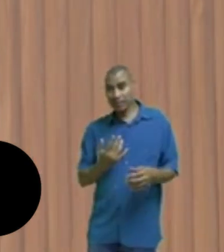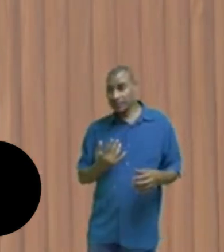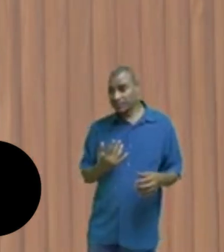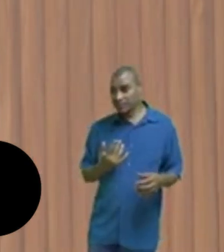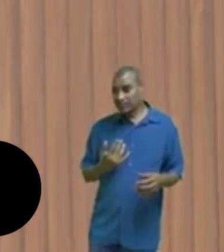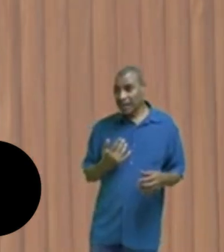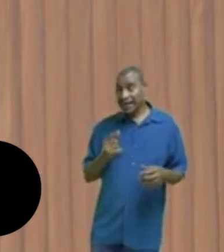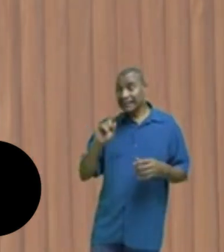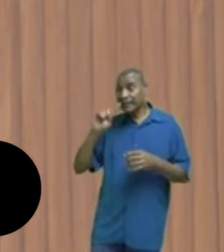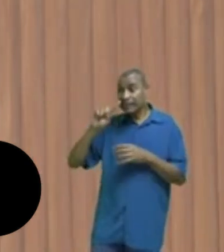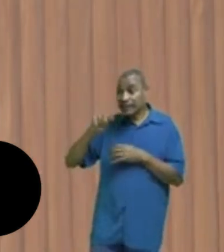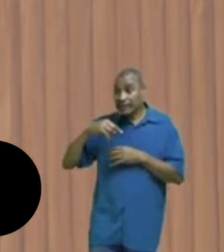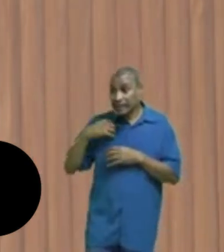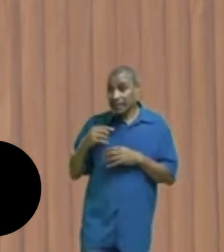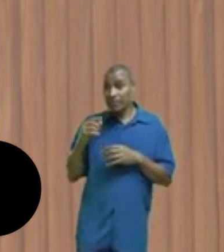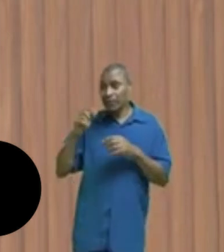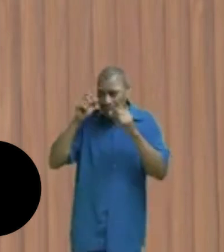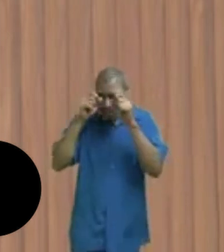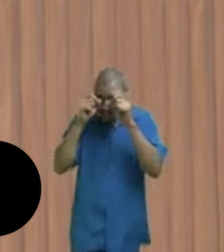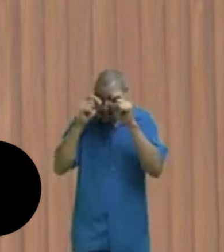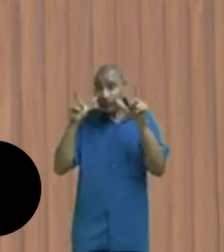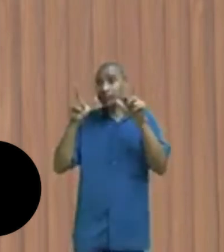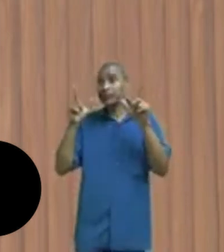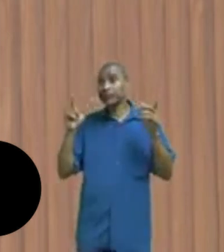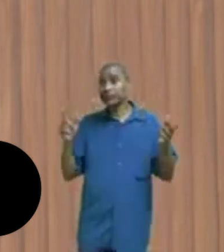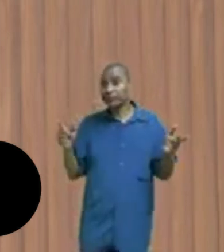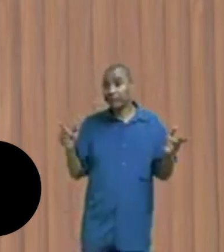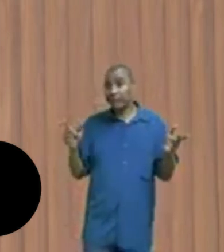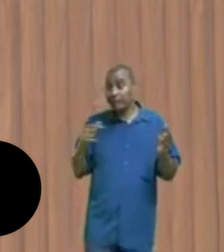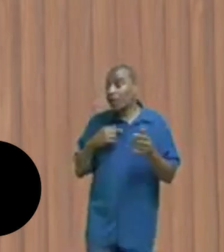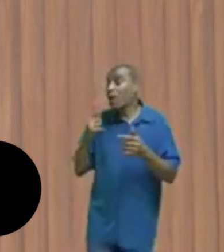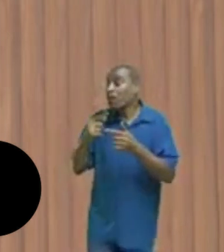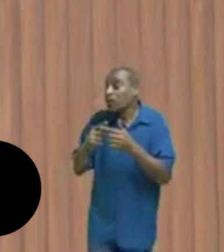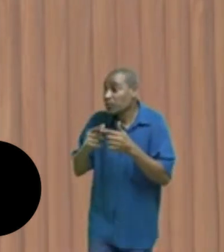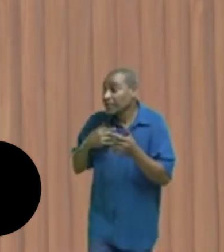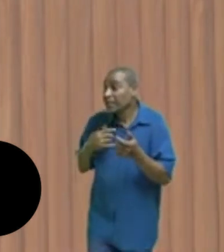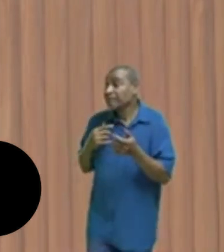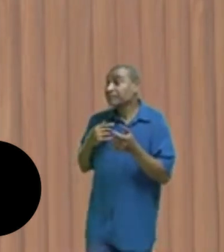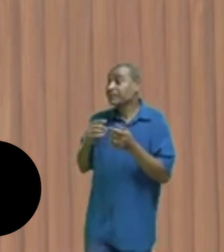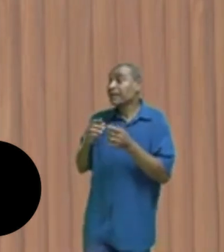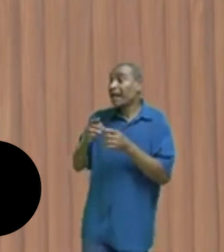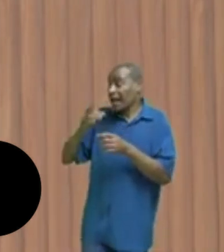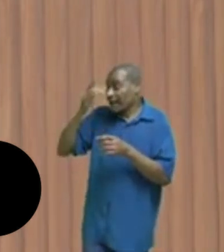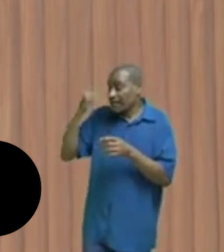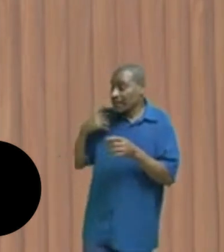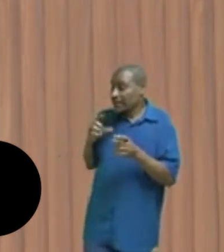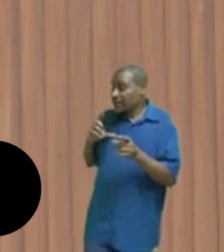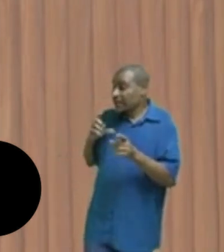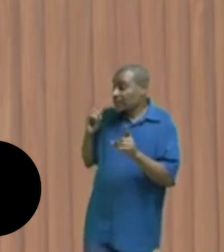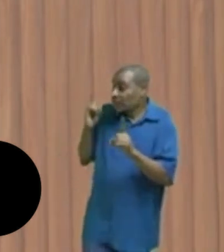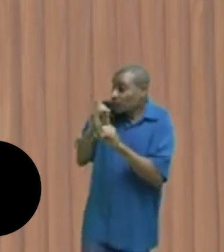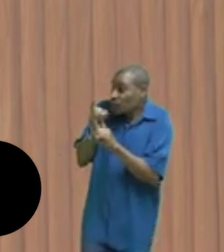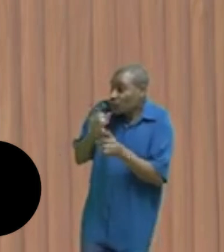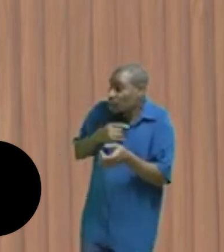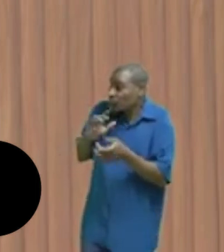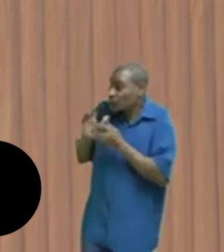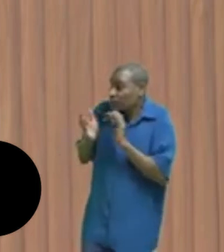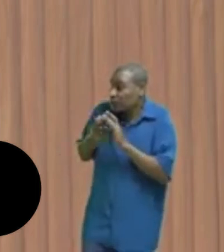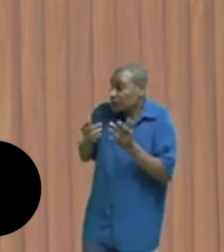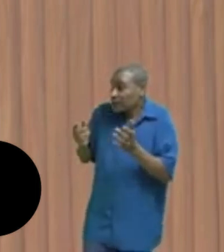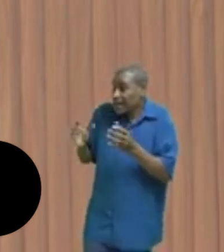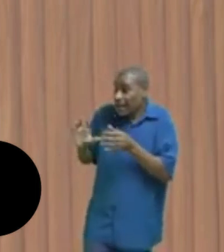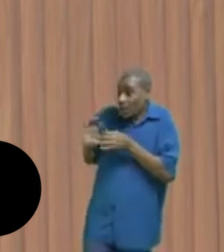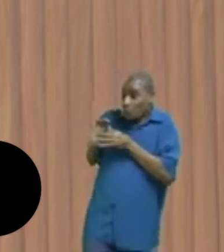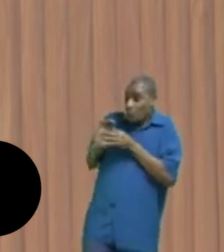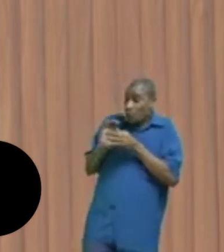matemático, não tem a ver com cursos, nem com mensagens. É um encontro sobrenatural entre o Criador e a criatura.